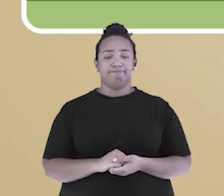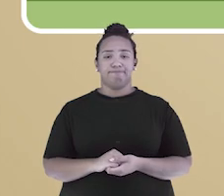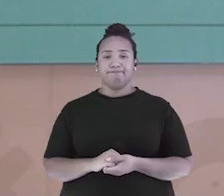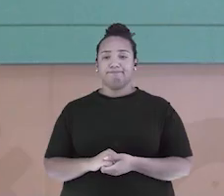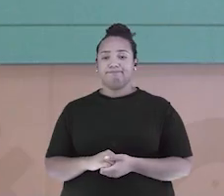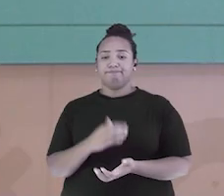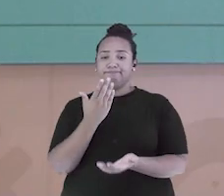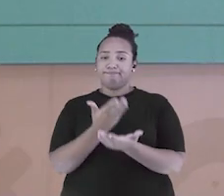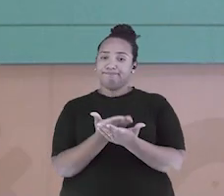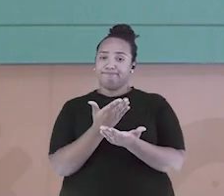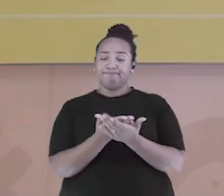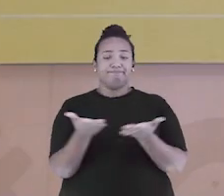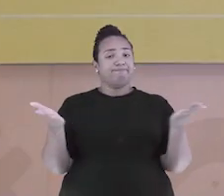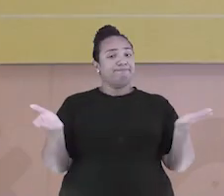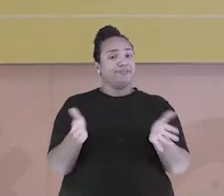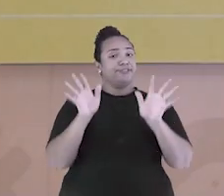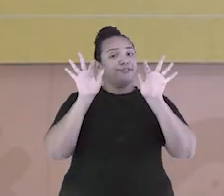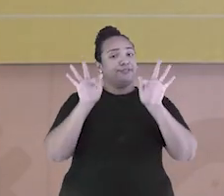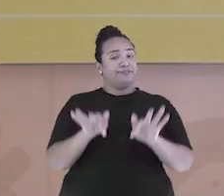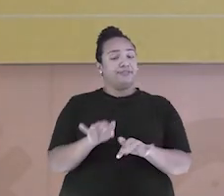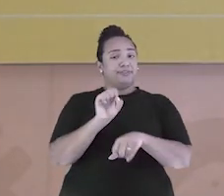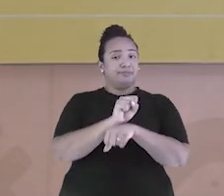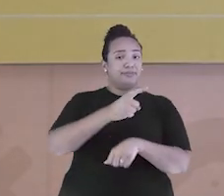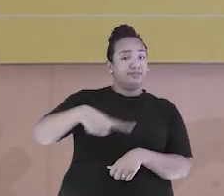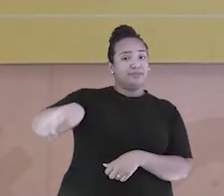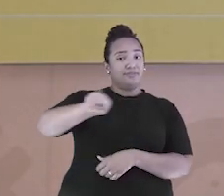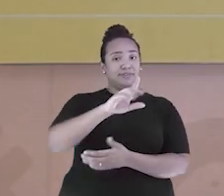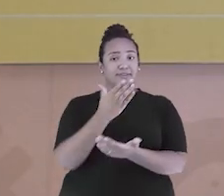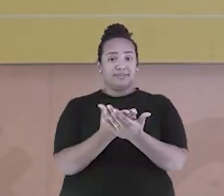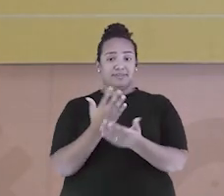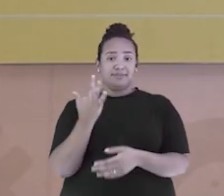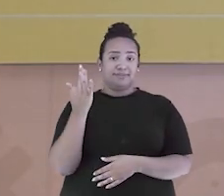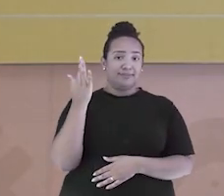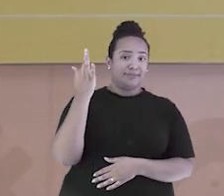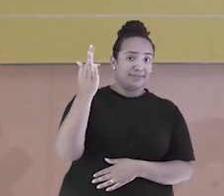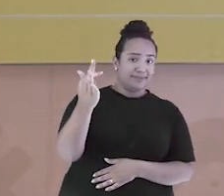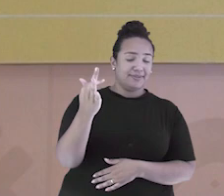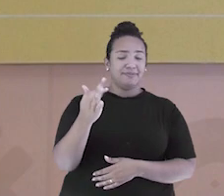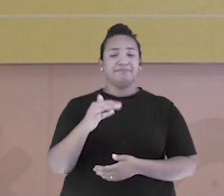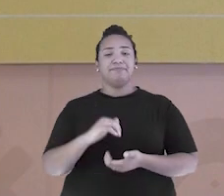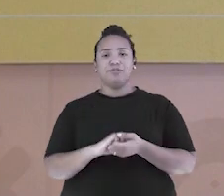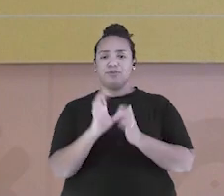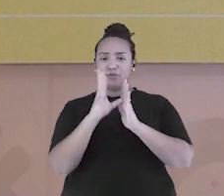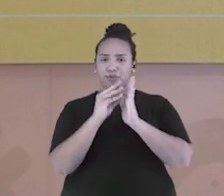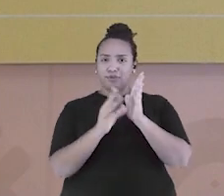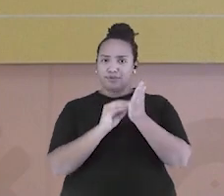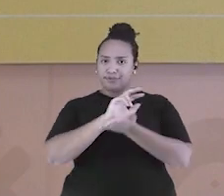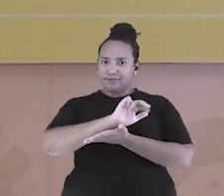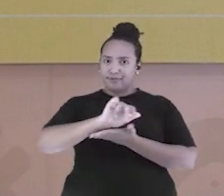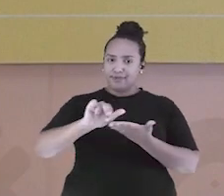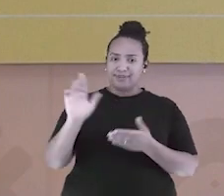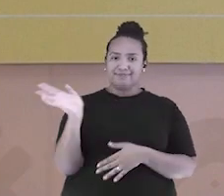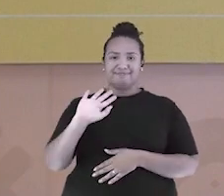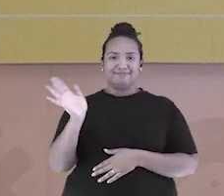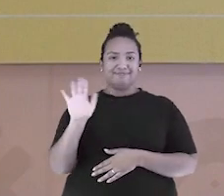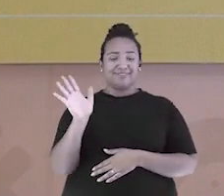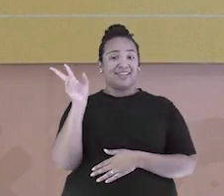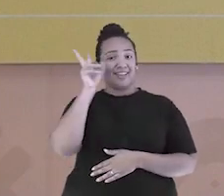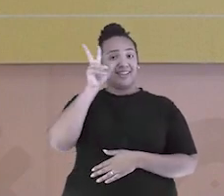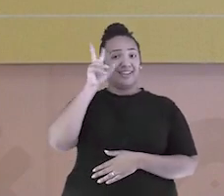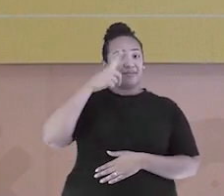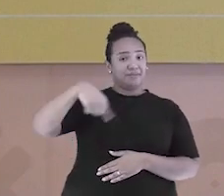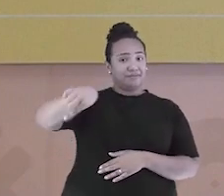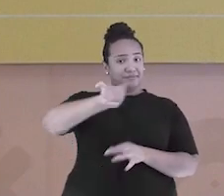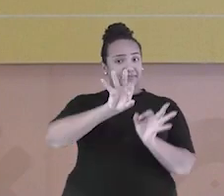direta. E a aula de hoje está chegando ao fim. Espero você na próxima aula com muitos novos conteúdos geográficos.